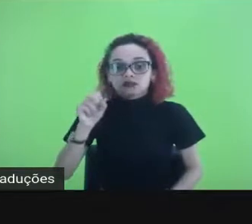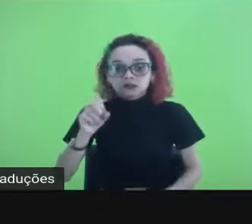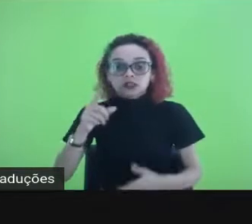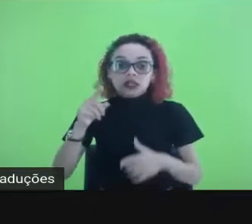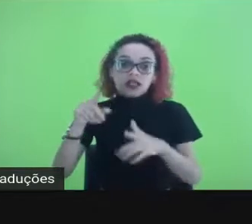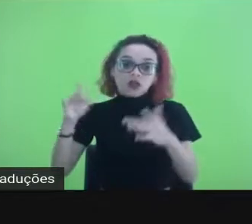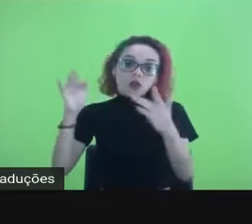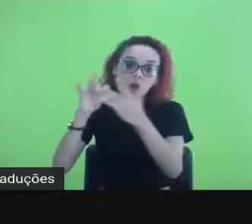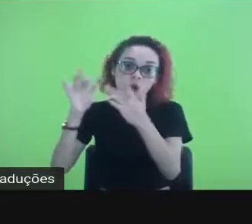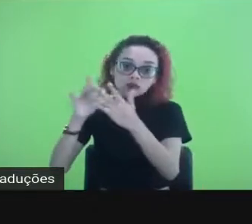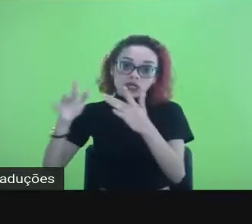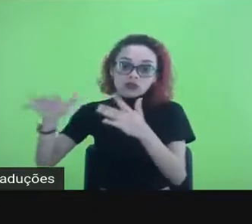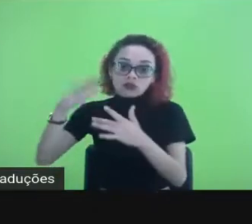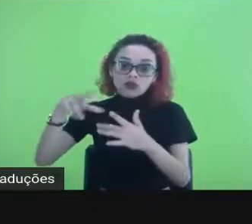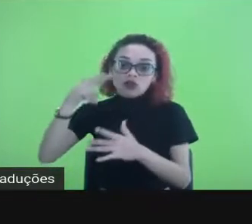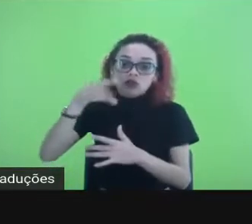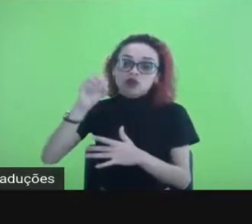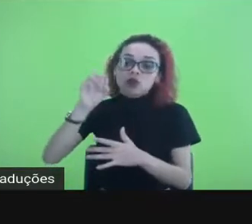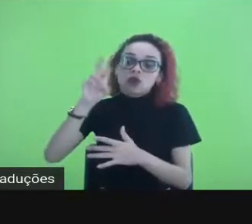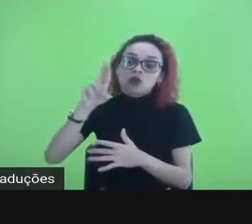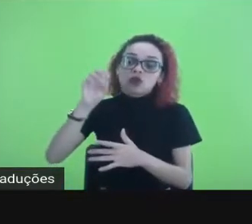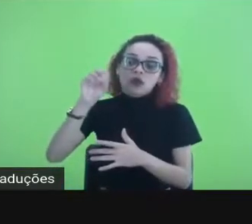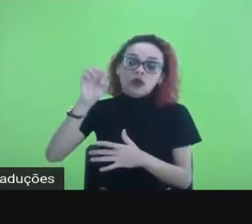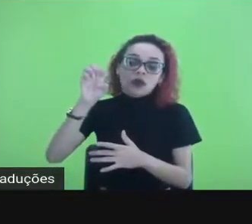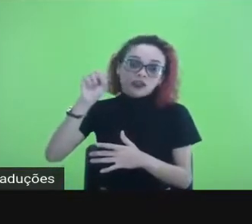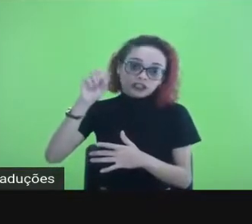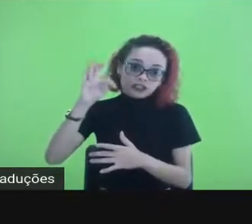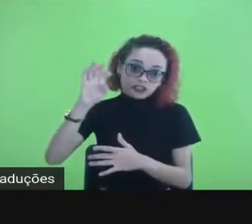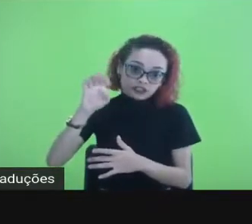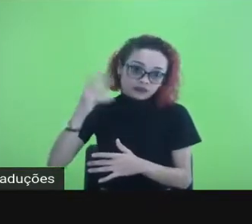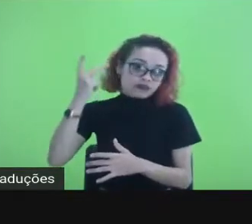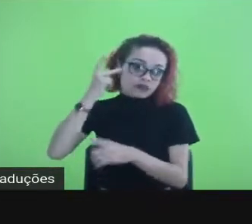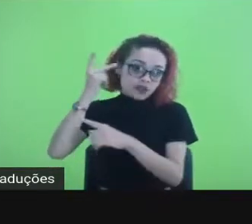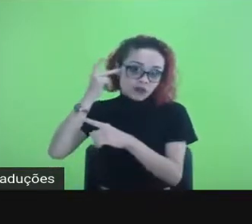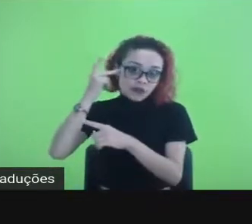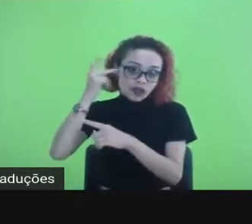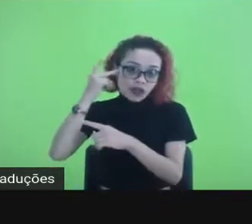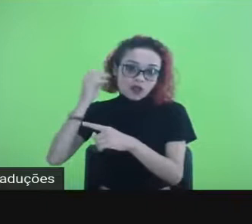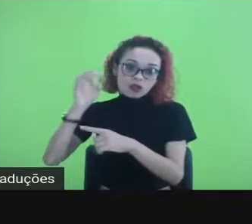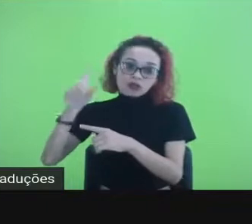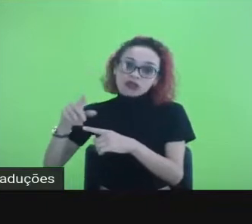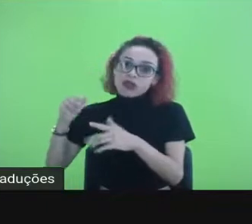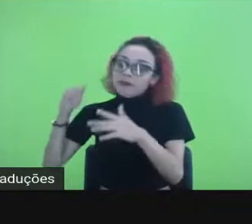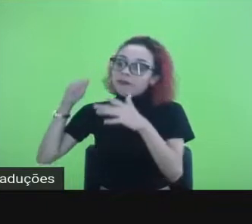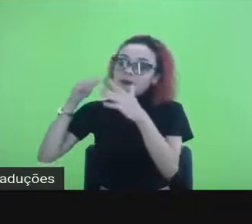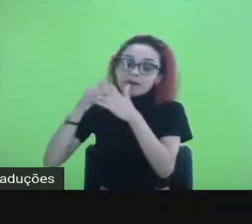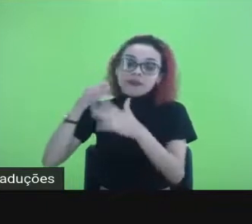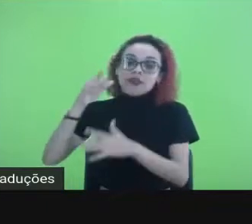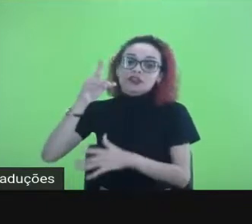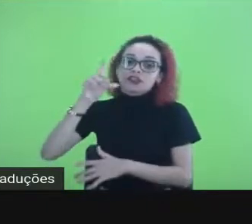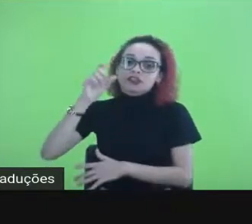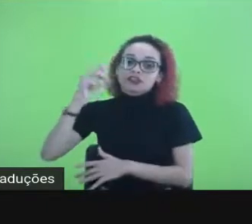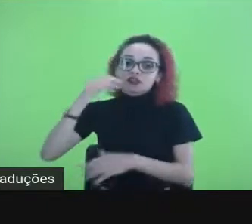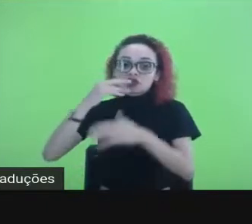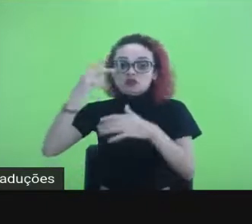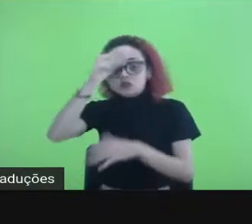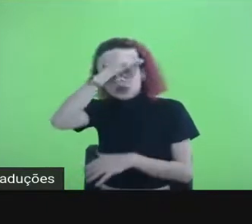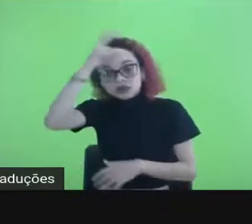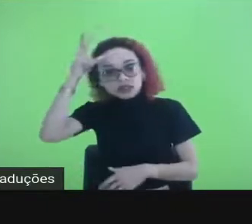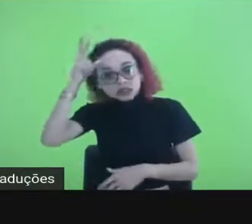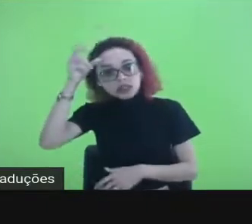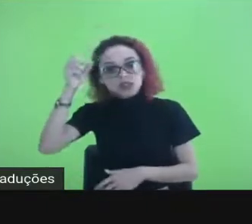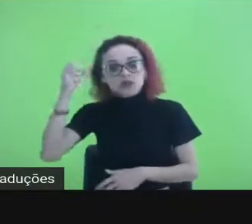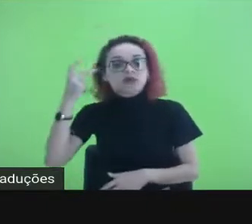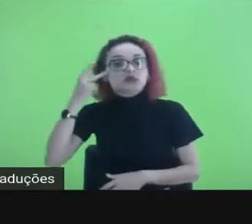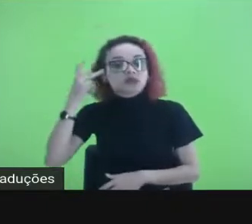região da zona noroeste de São Paulo, que fica também no limite do município de São Paulo, então já veio uma conexão muito